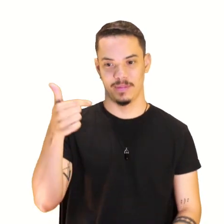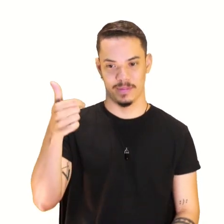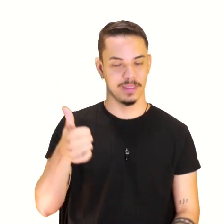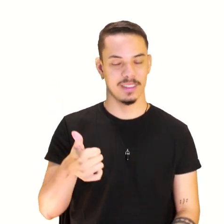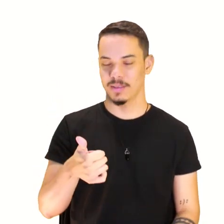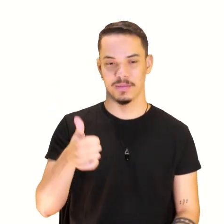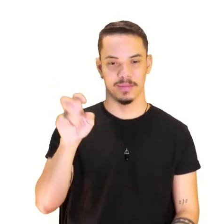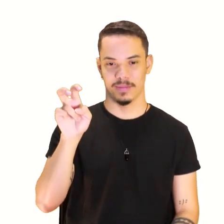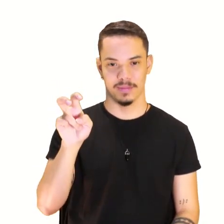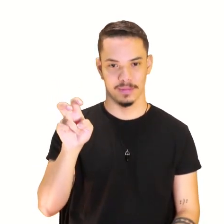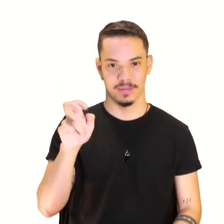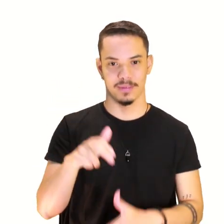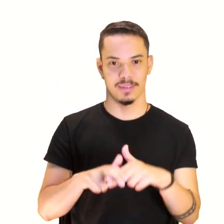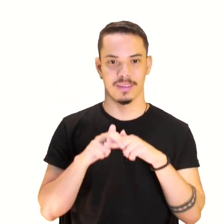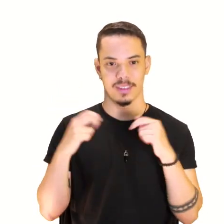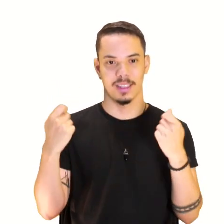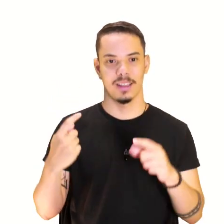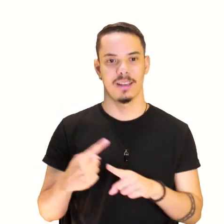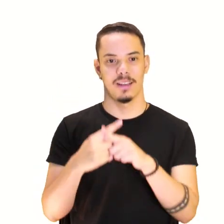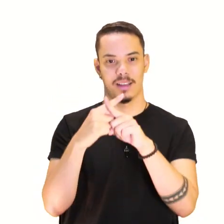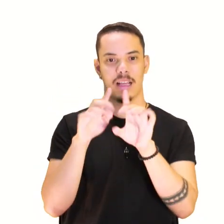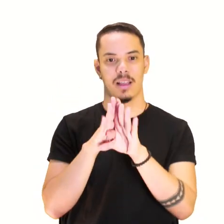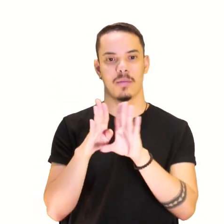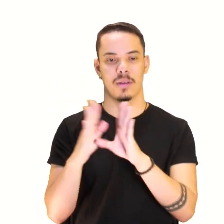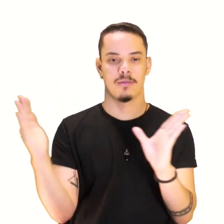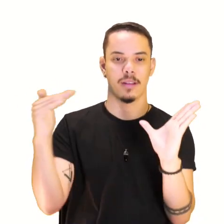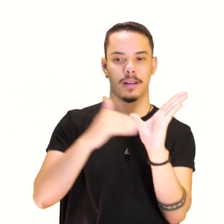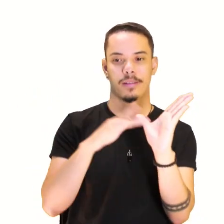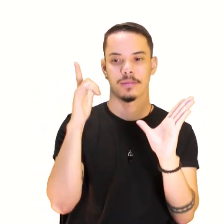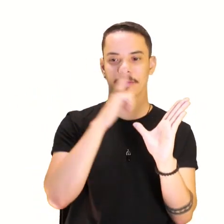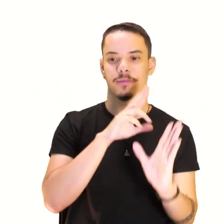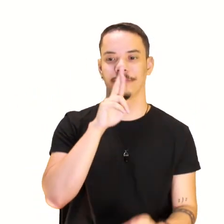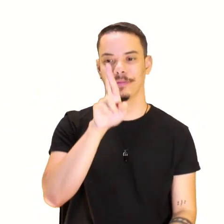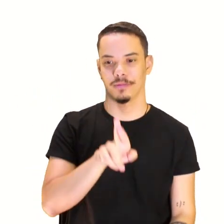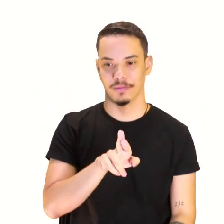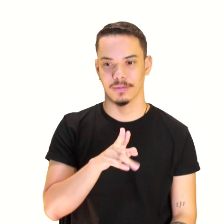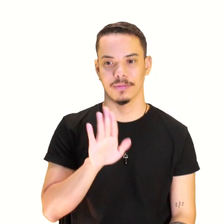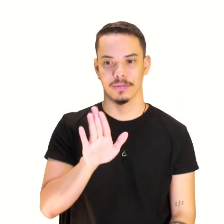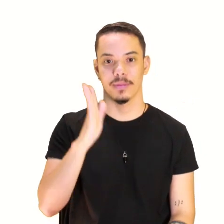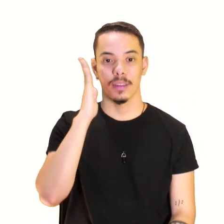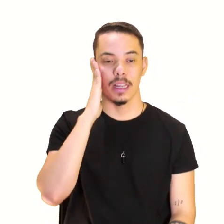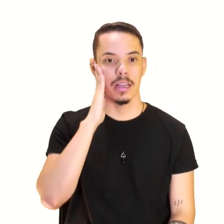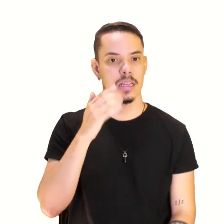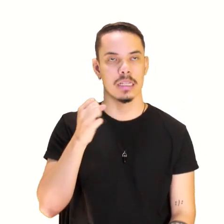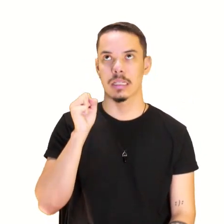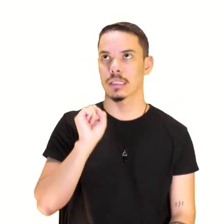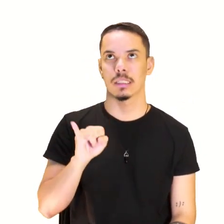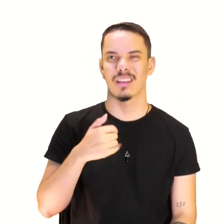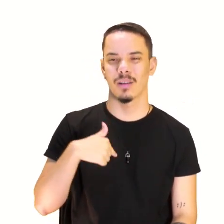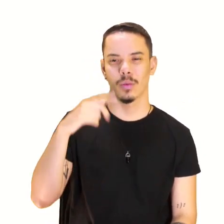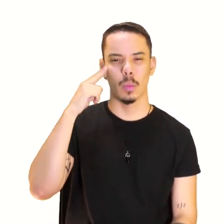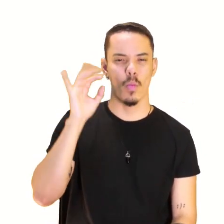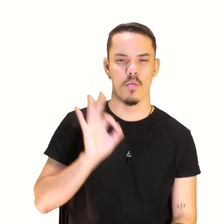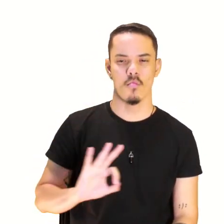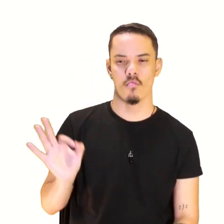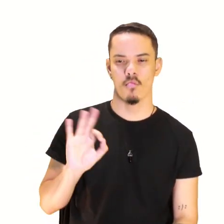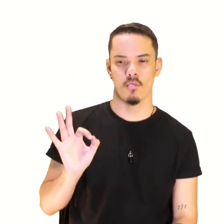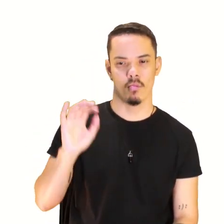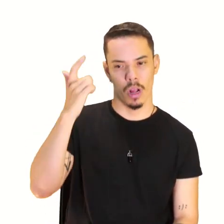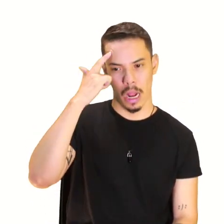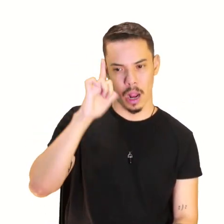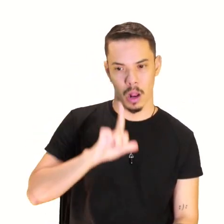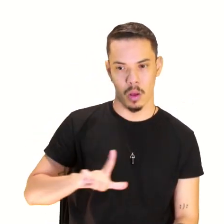Então quer dizer que esse aqui também tem que multiplicar por 15 para chegar lá, né? Também. Aham. Mas vamos dizer que a gente não usasse o raciocínio lógico e fizesse a